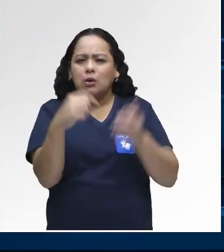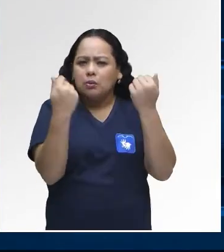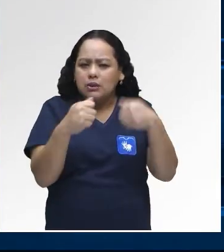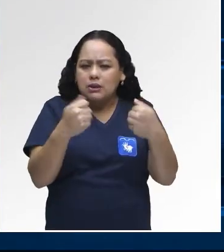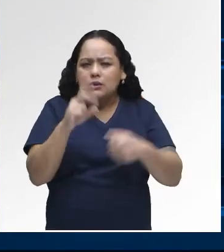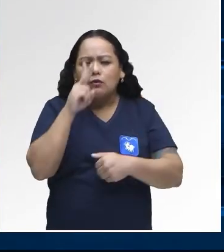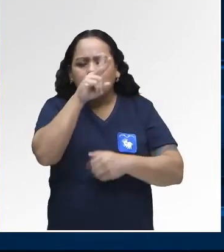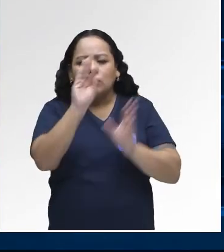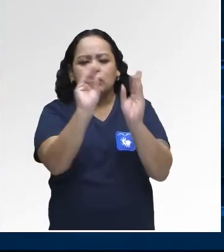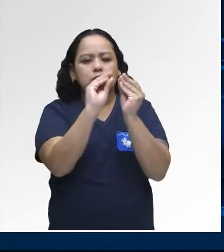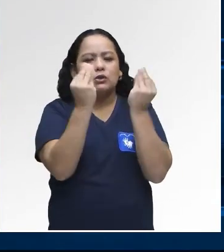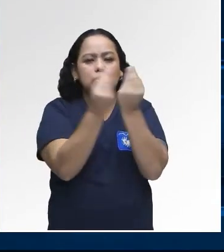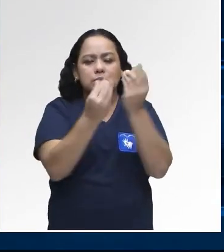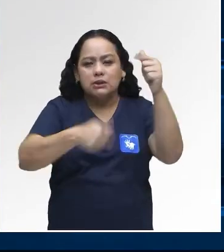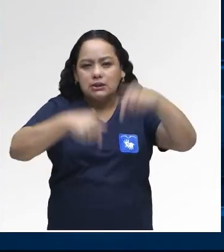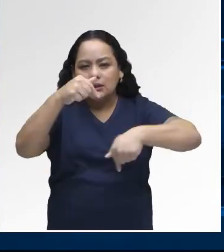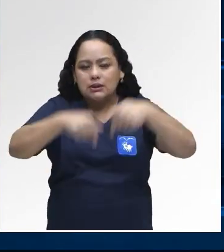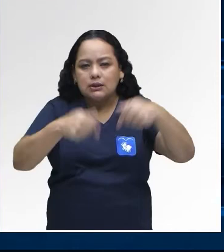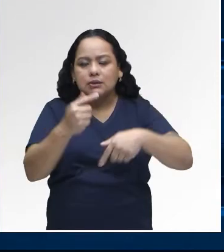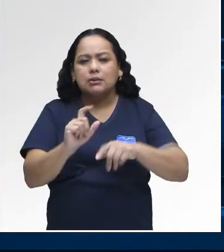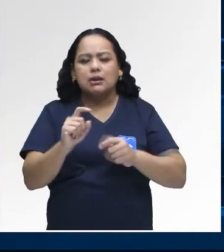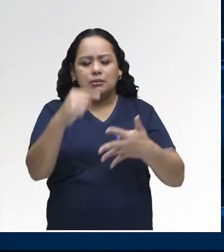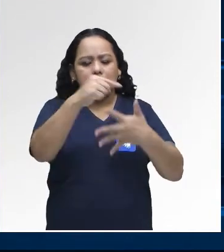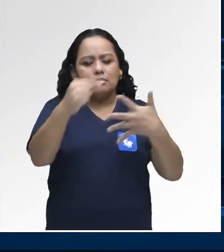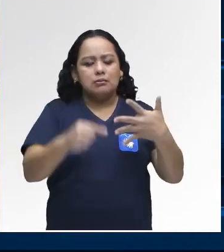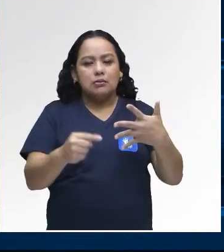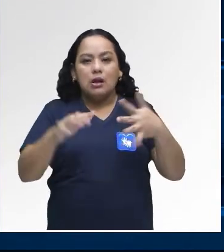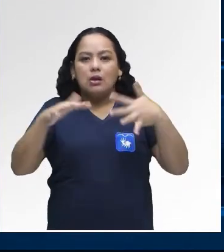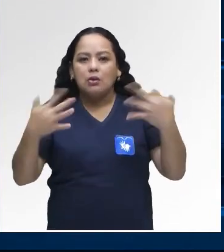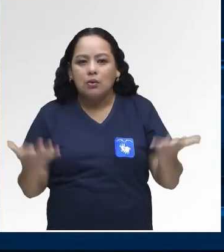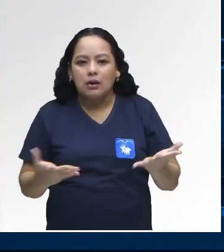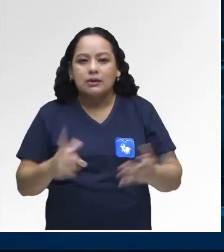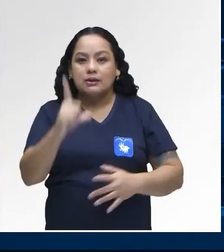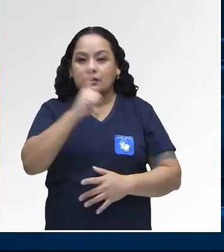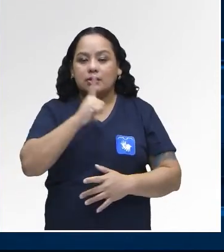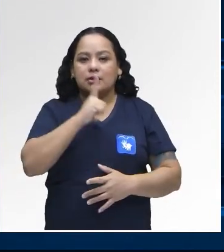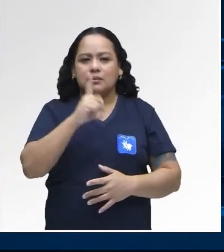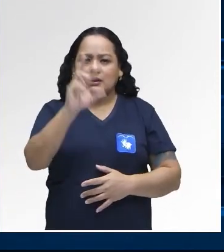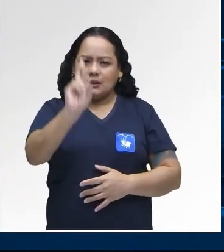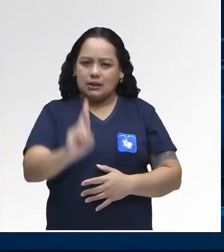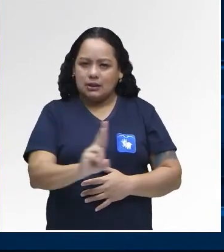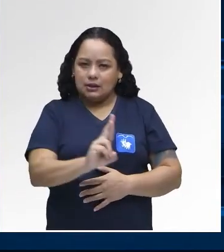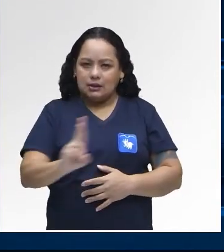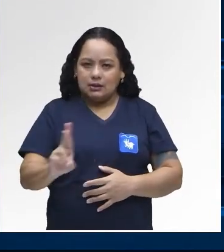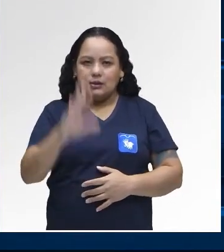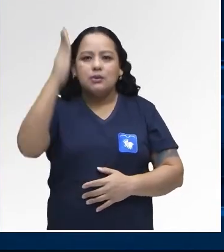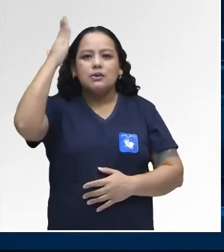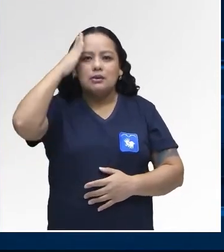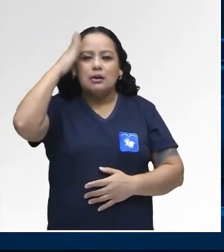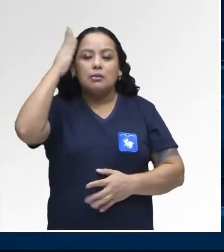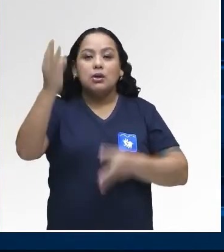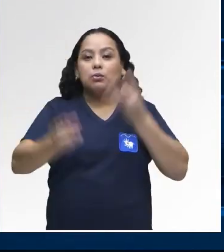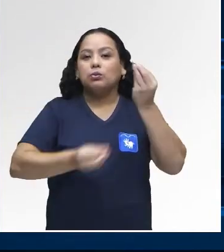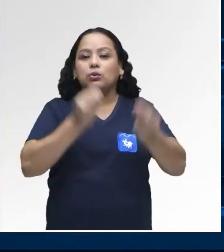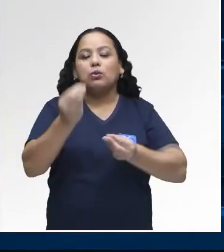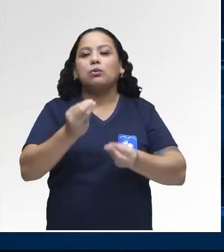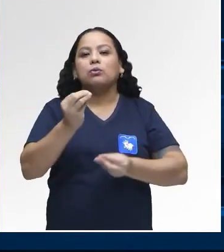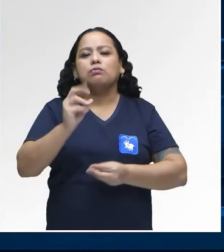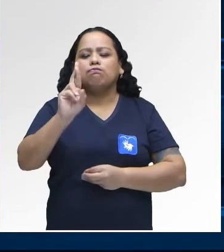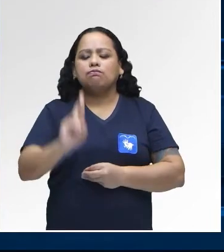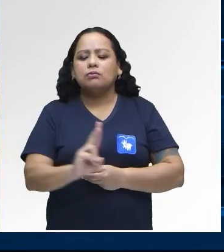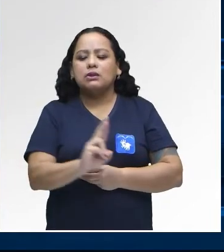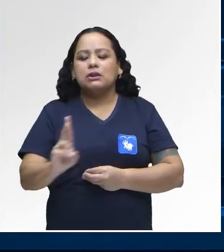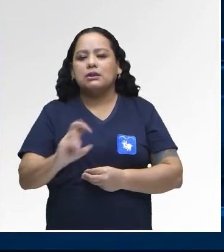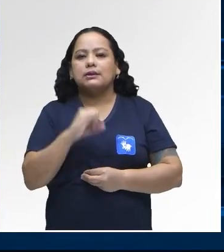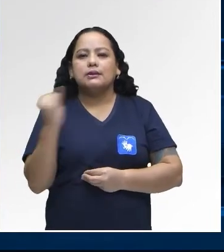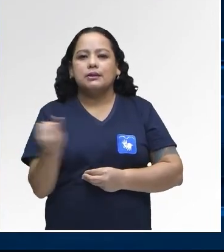químico. E que fatores são esses? Nós temos a religião, nós sabemos o quanto a religião é importante